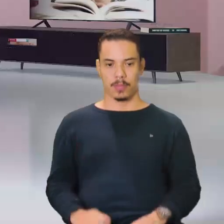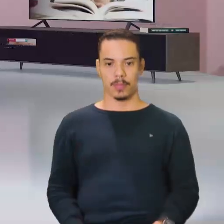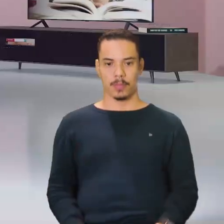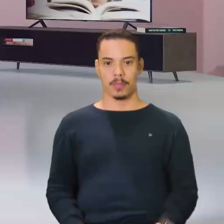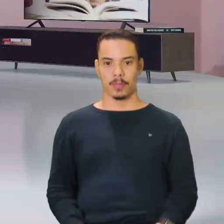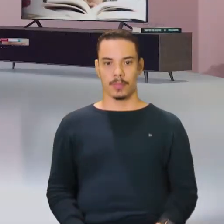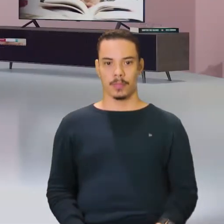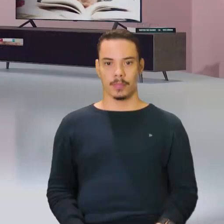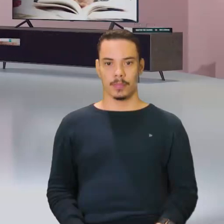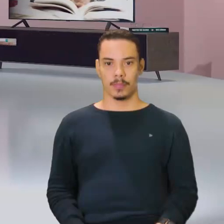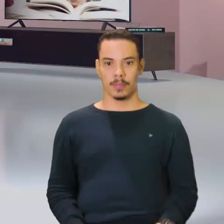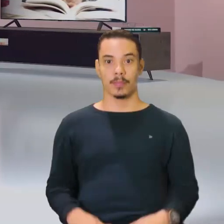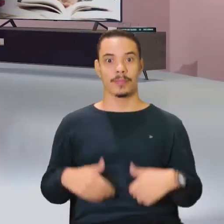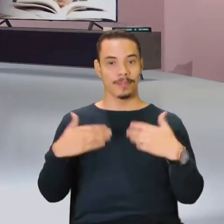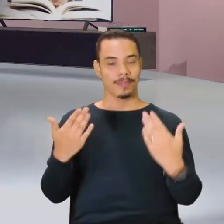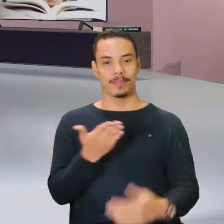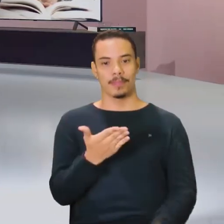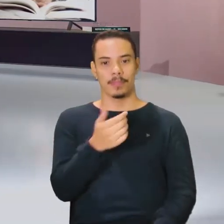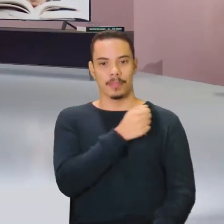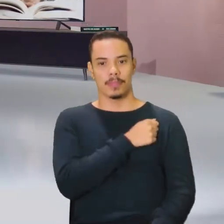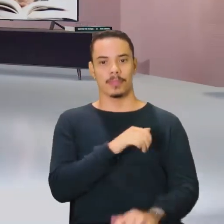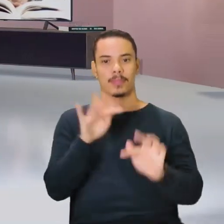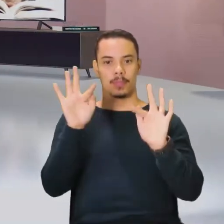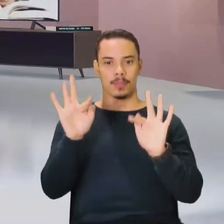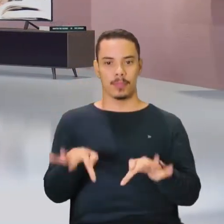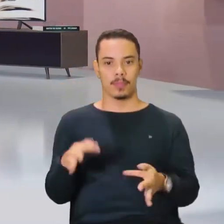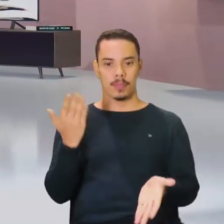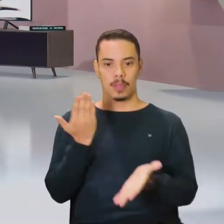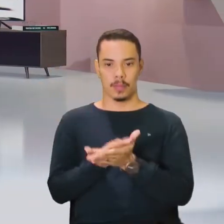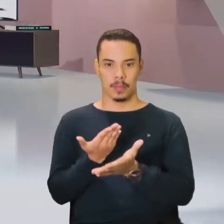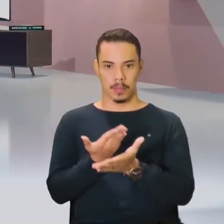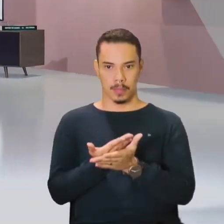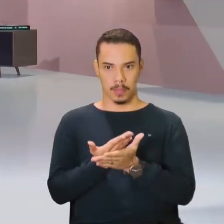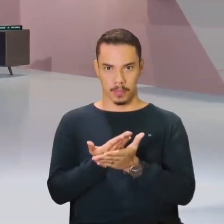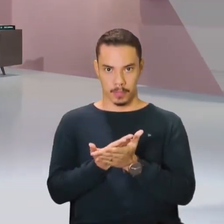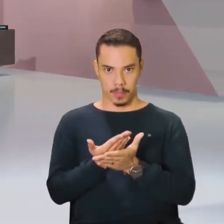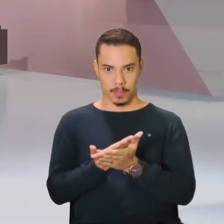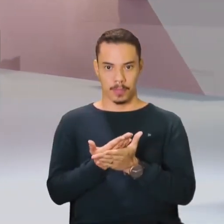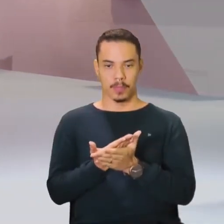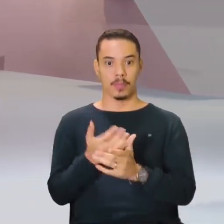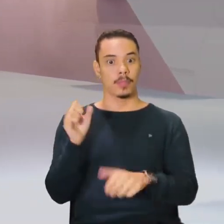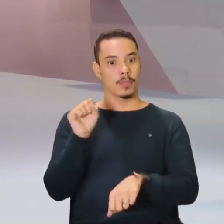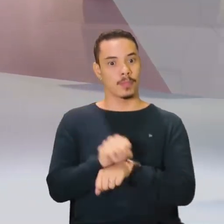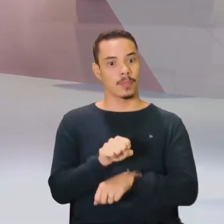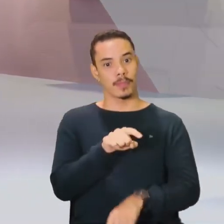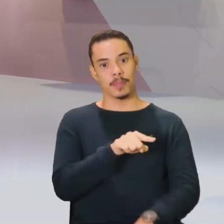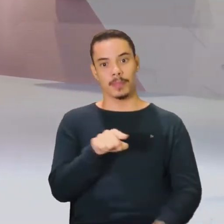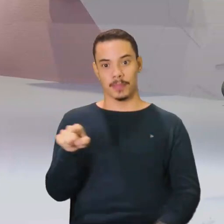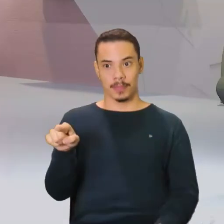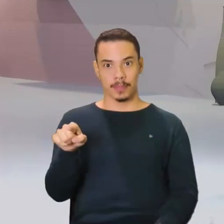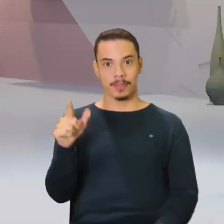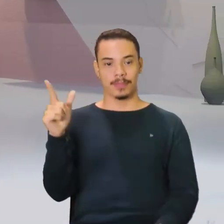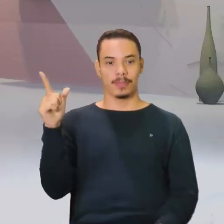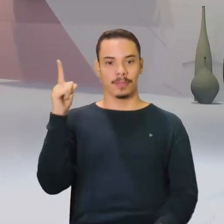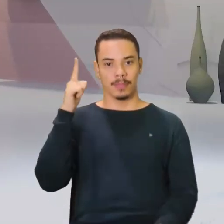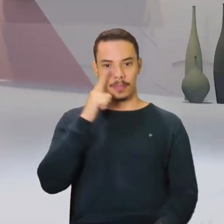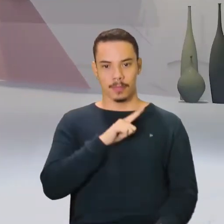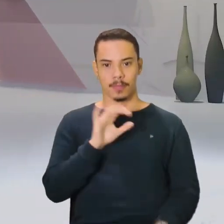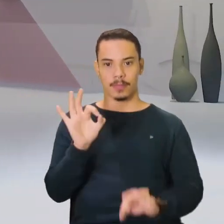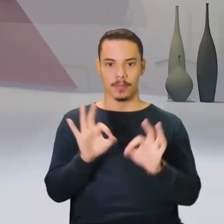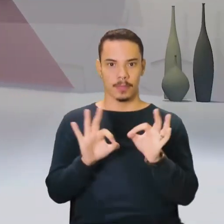E assim, cara estudante, chegamos ao final de mais uma aula. Espero que você aí, ó, consiga